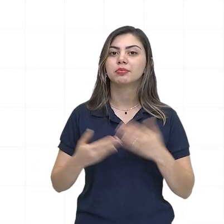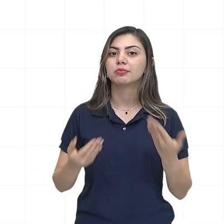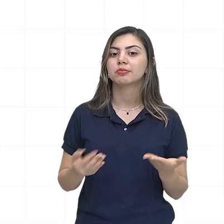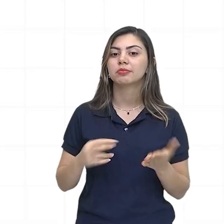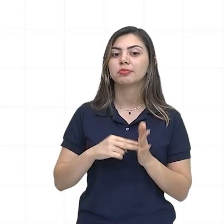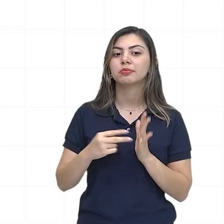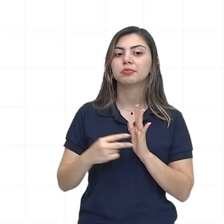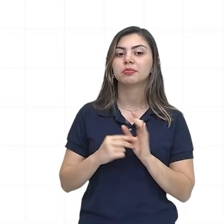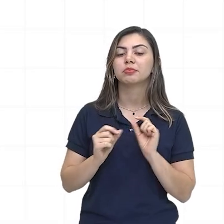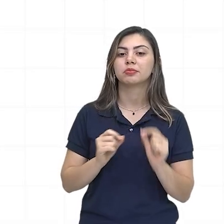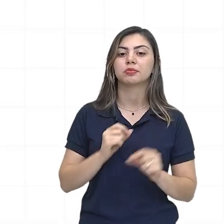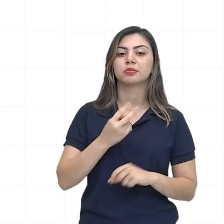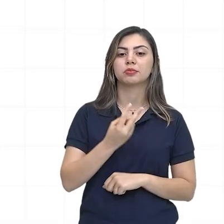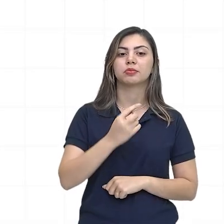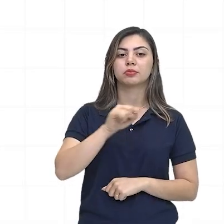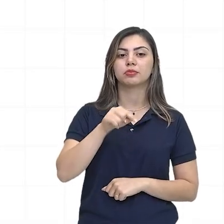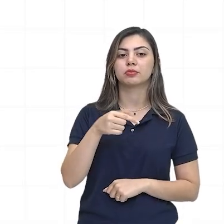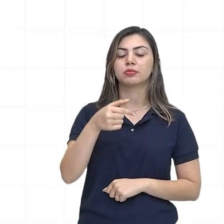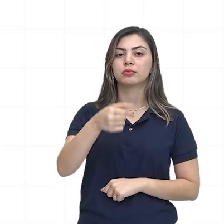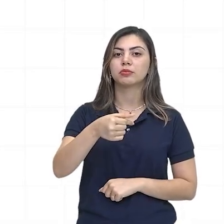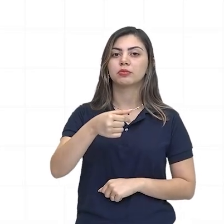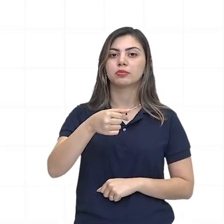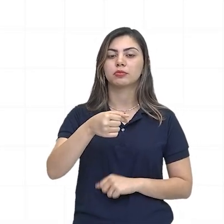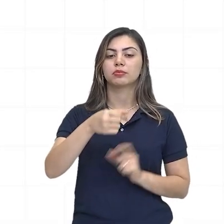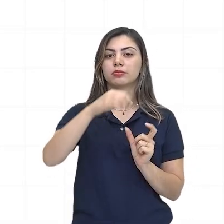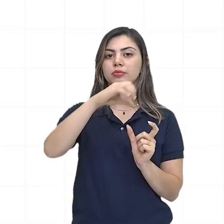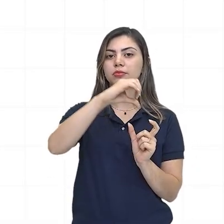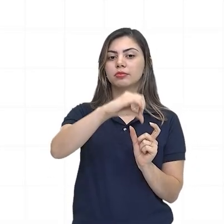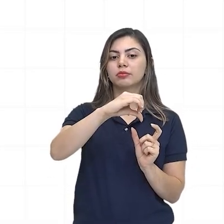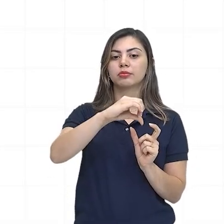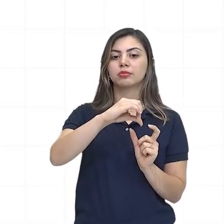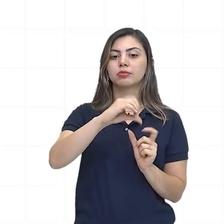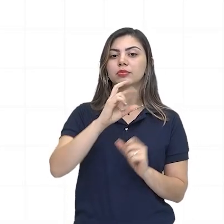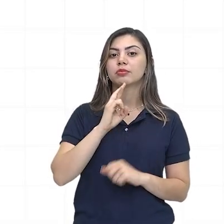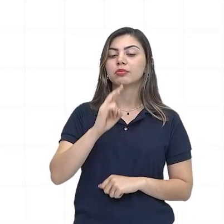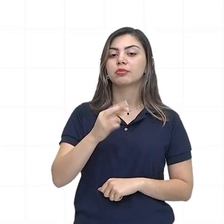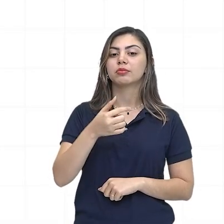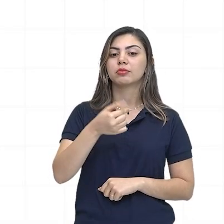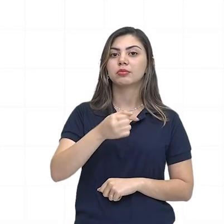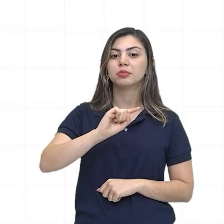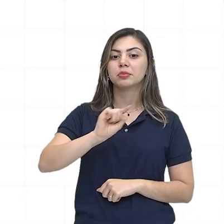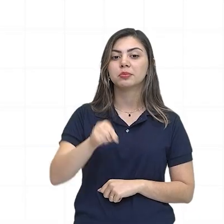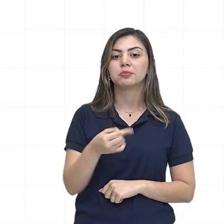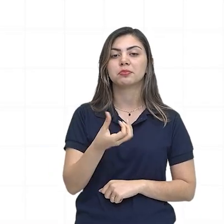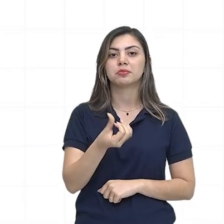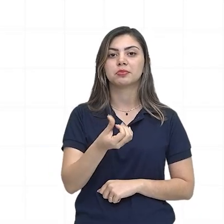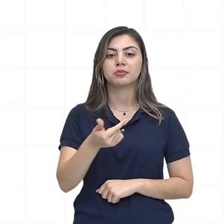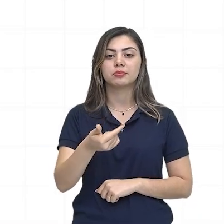que 2,7 elevado a 9 é igual a